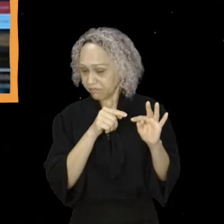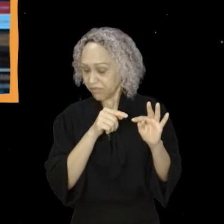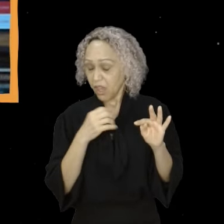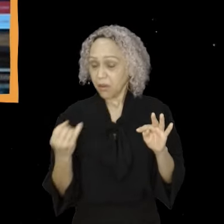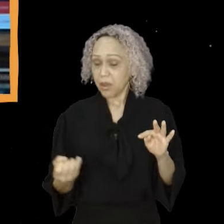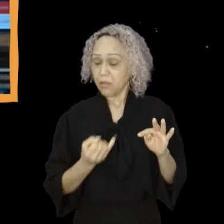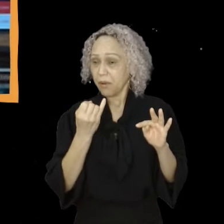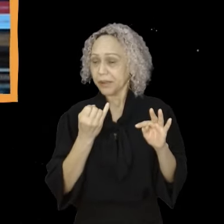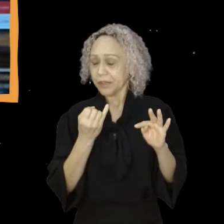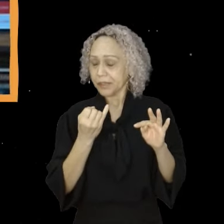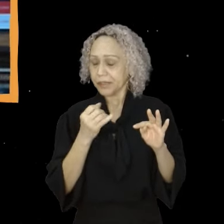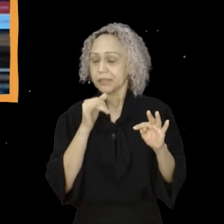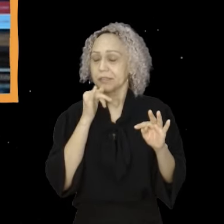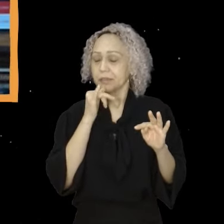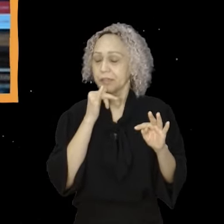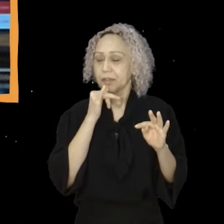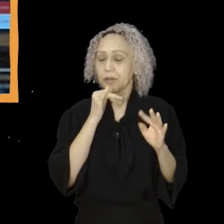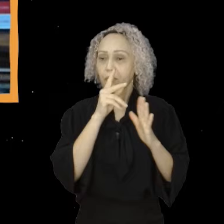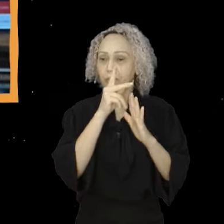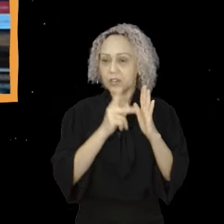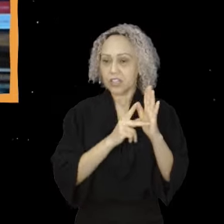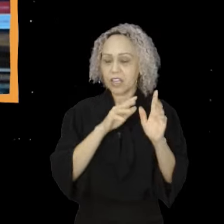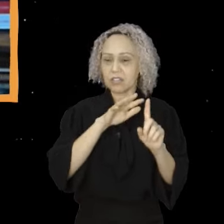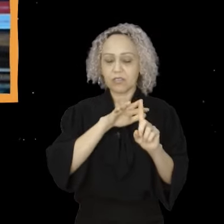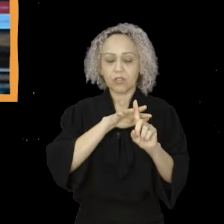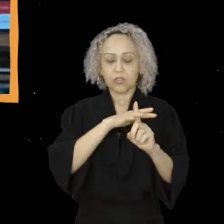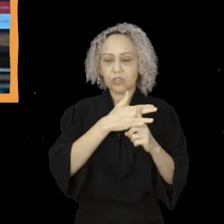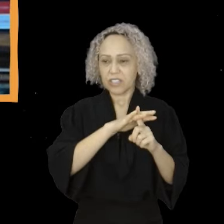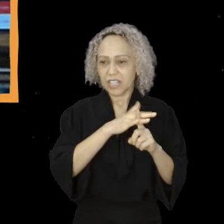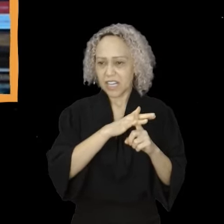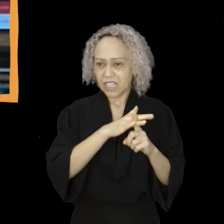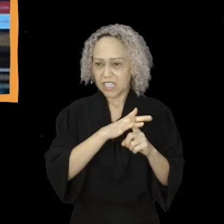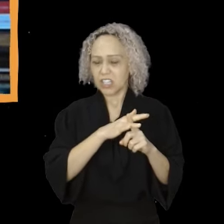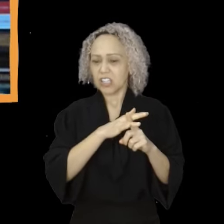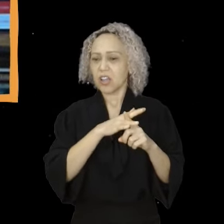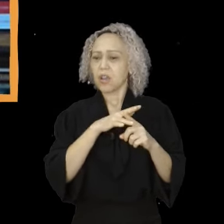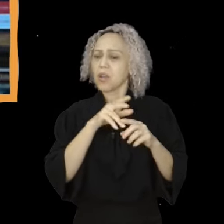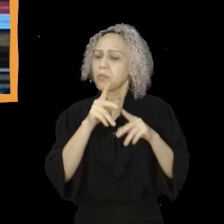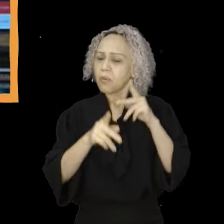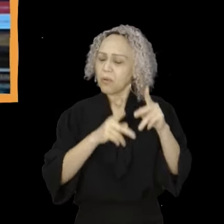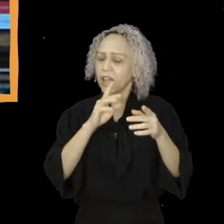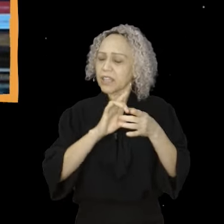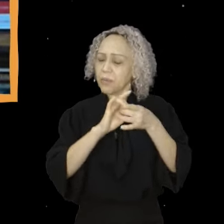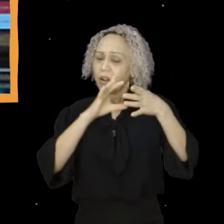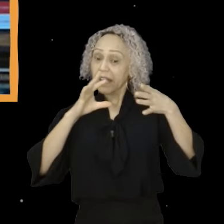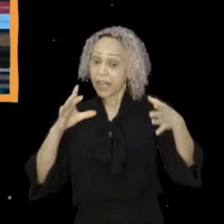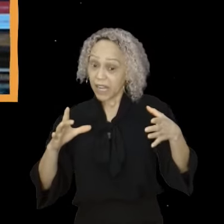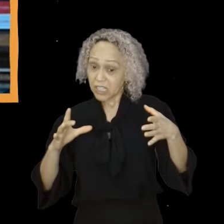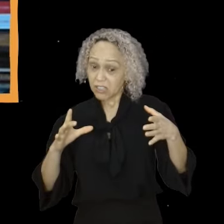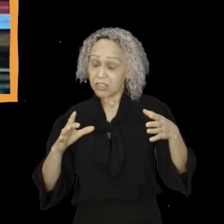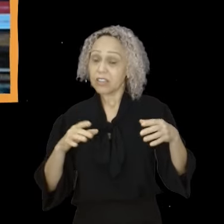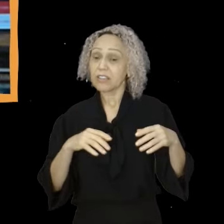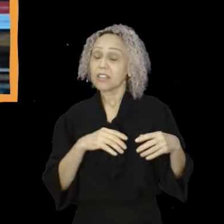Um projeto socialista, um projeto popular e democrático, ele une gerações na perspectiva de futuro. E uma maneira importante é a